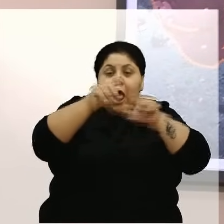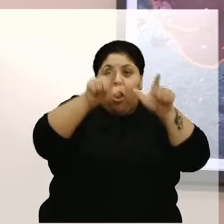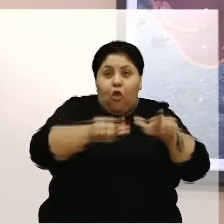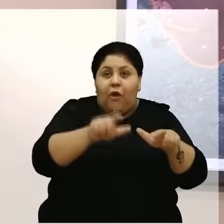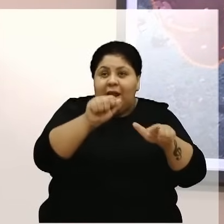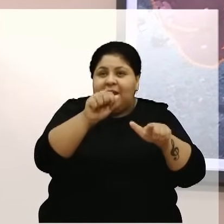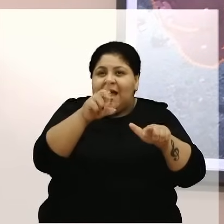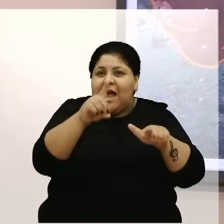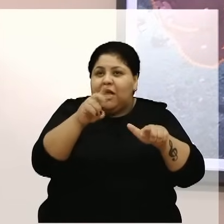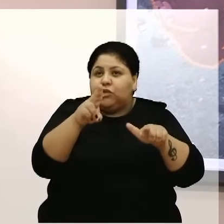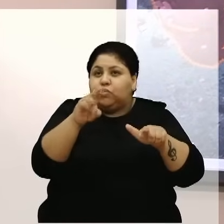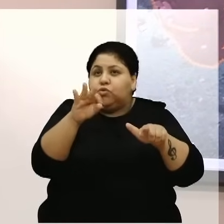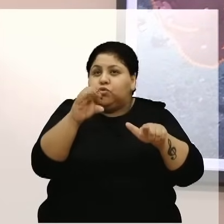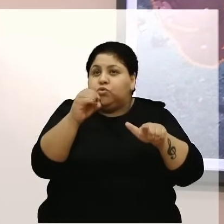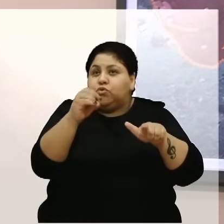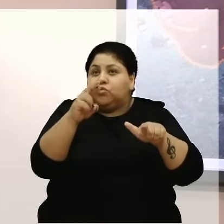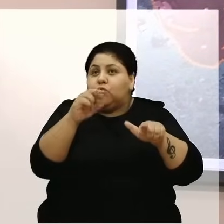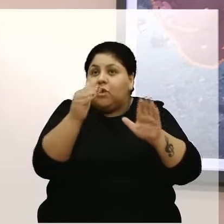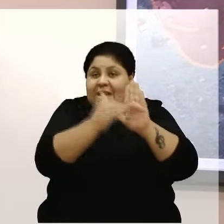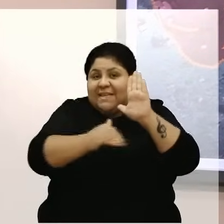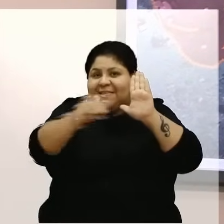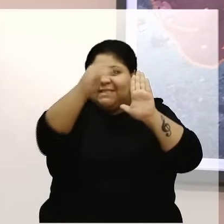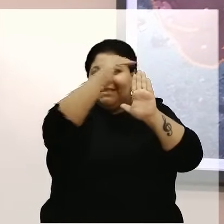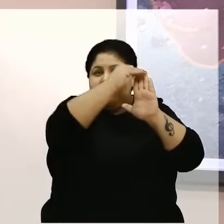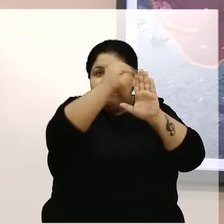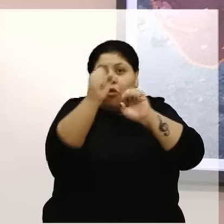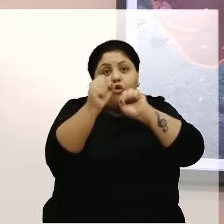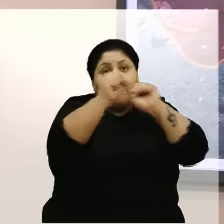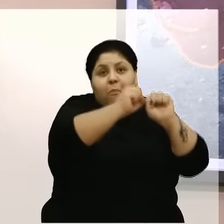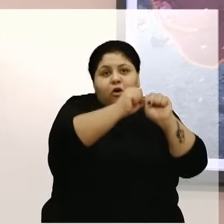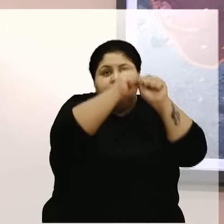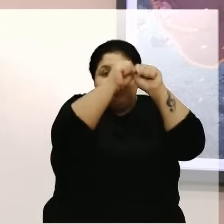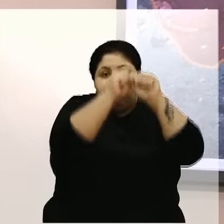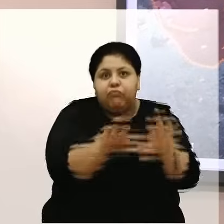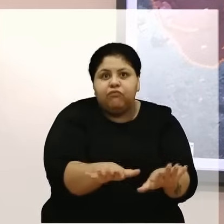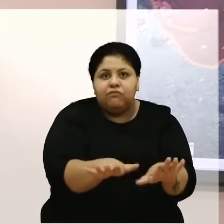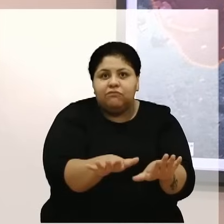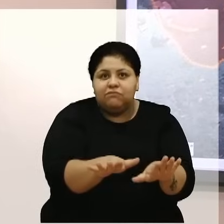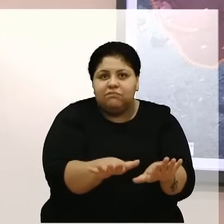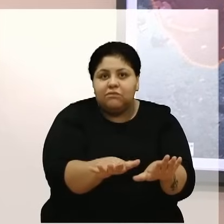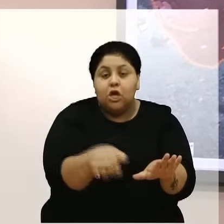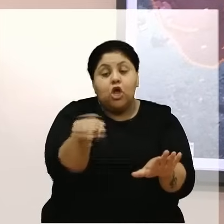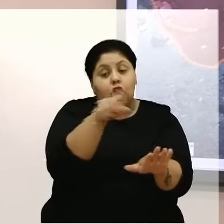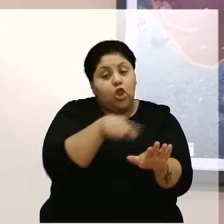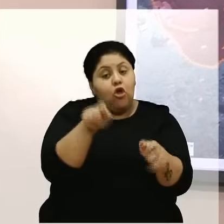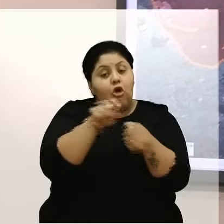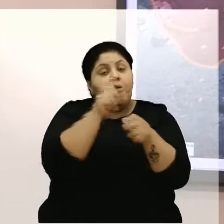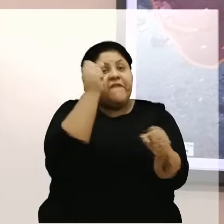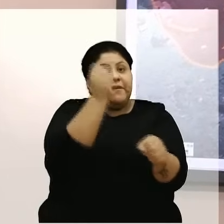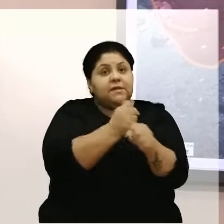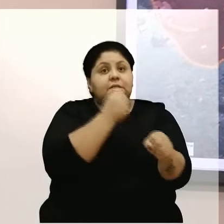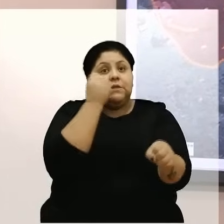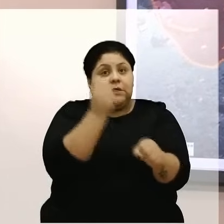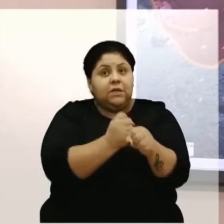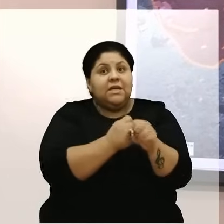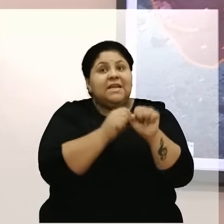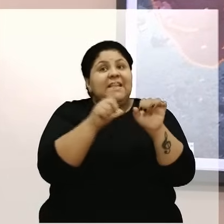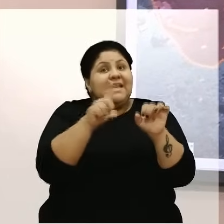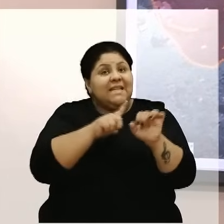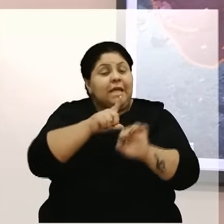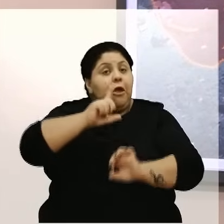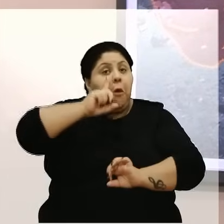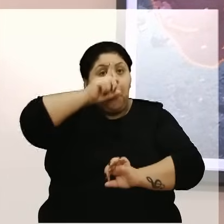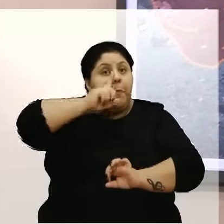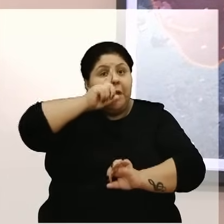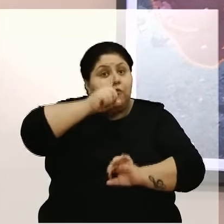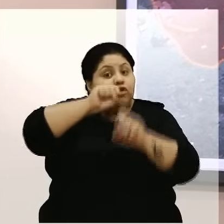o trecho de cima é o trecho que está para cair. Ou seja, nós estamos fazendo uma obra num local que tem o risco iminente